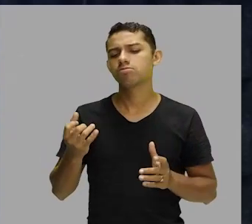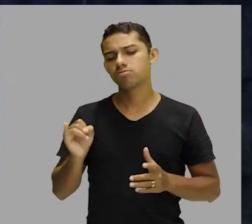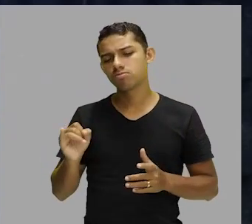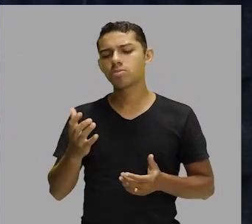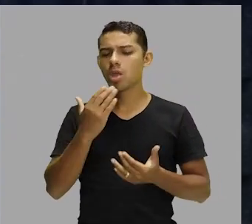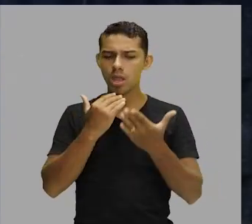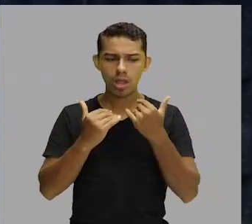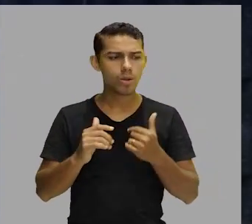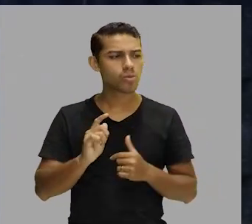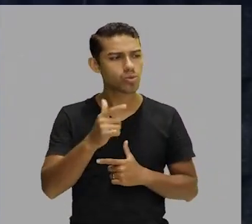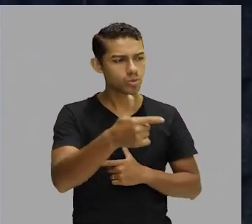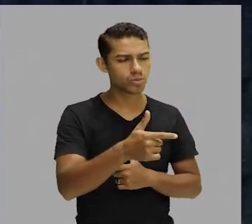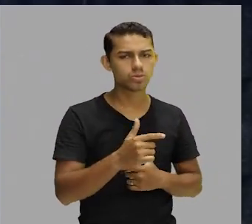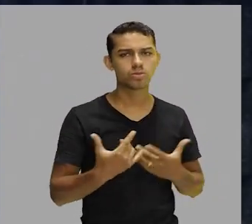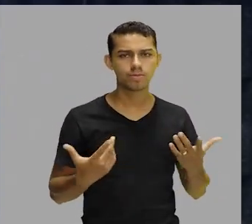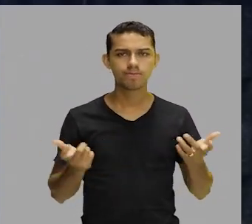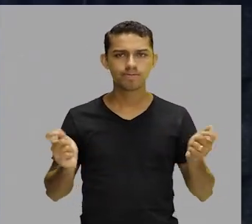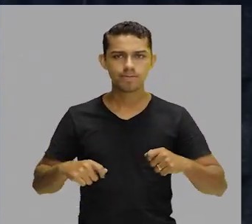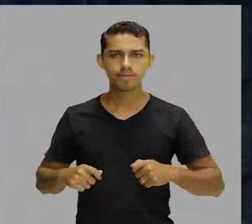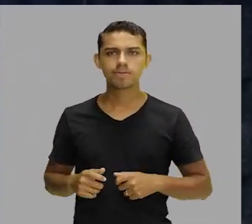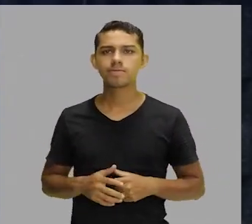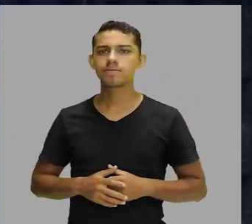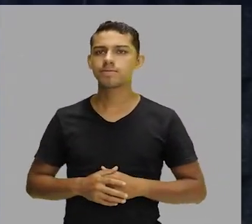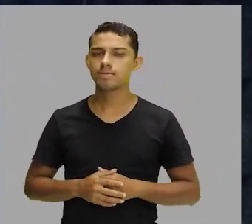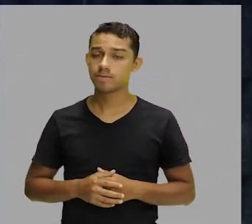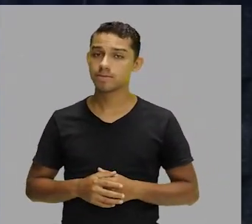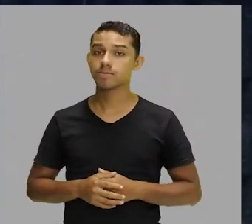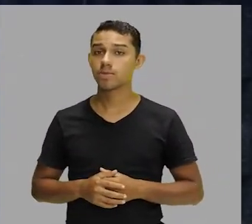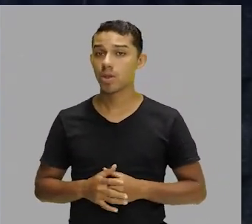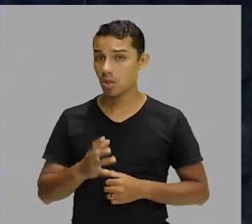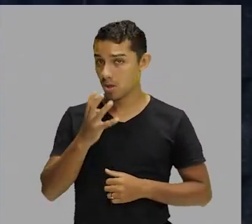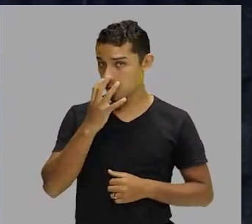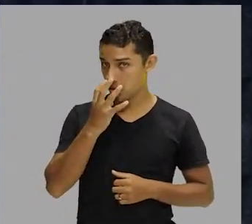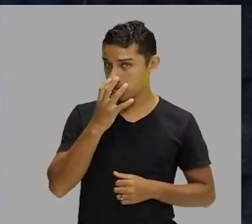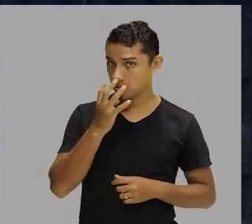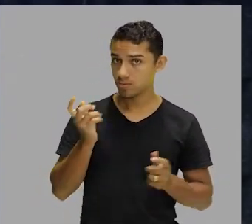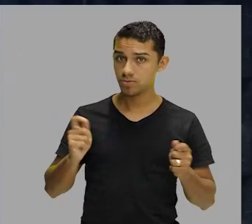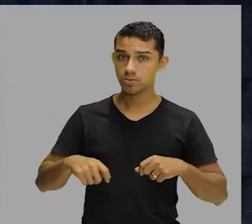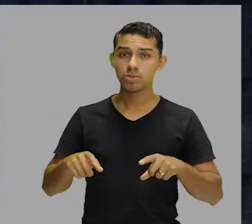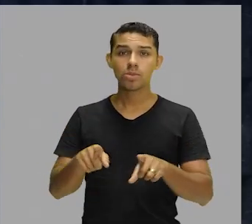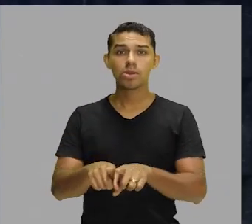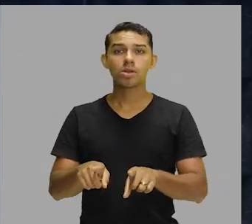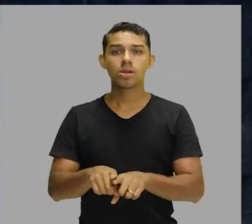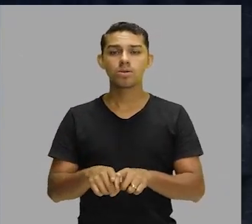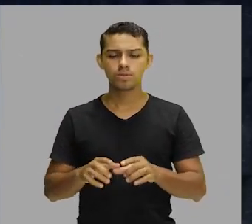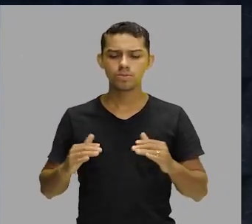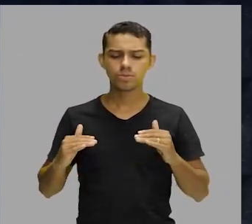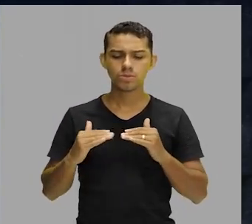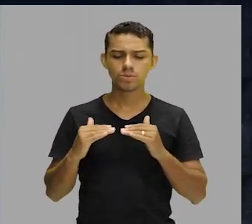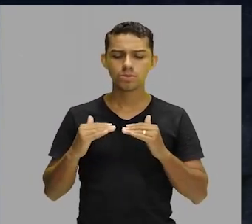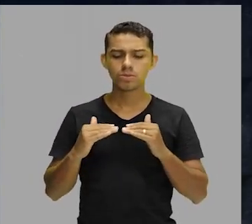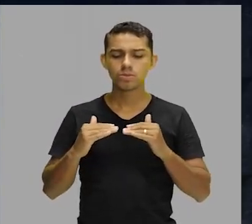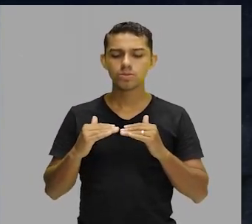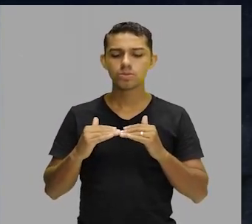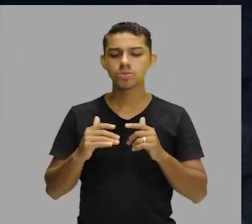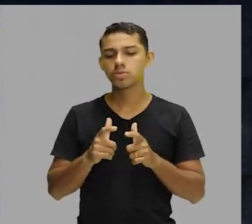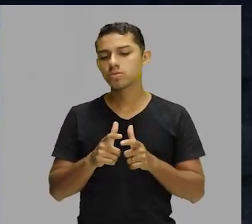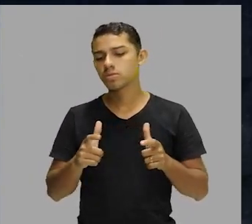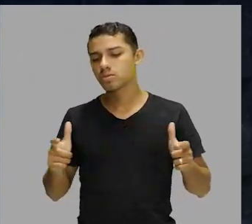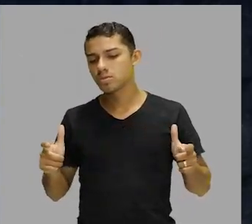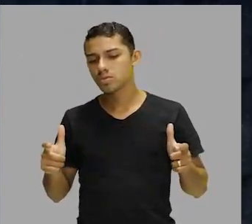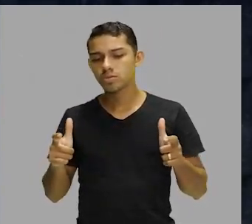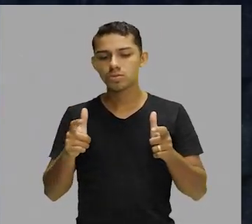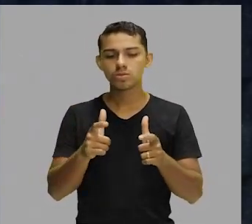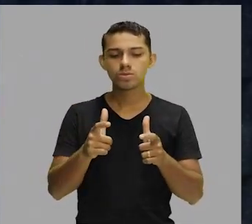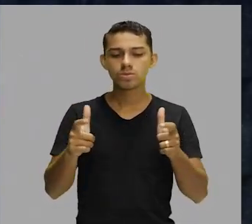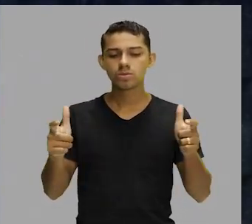de alimento para o outro indivíduo, ok? E observei também se está coerente com o tamanho aqui